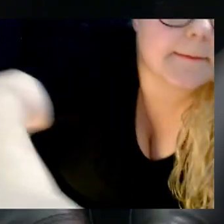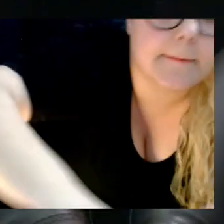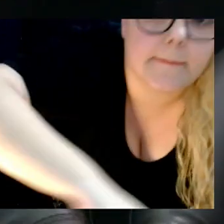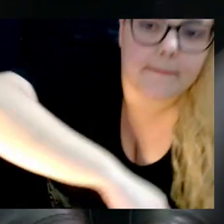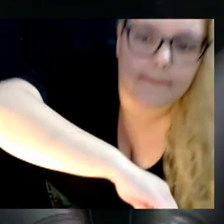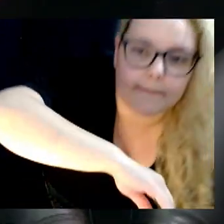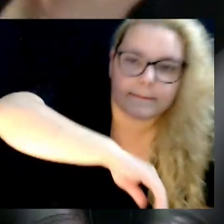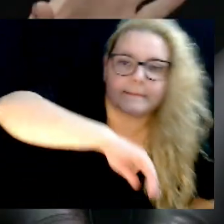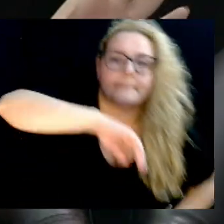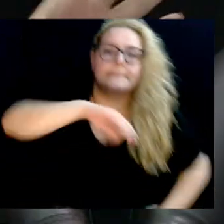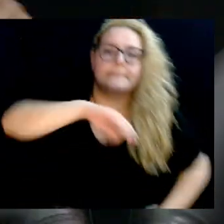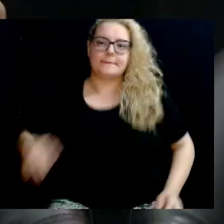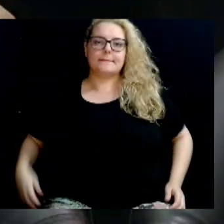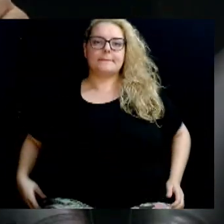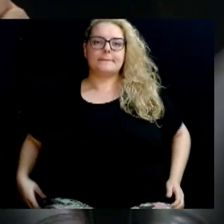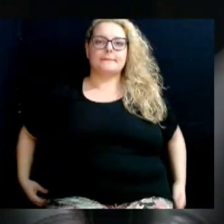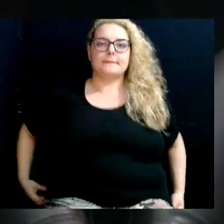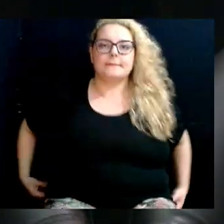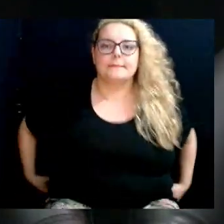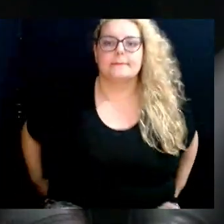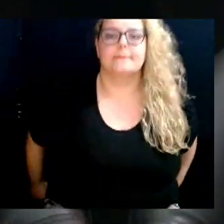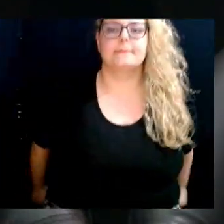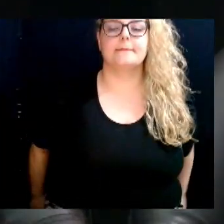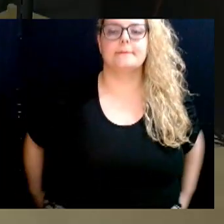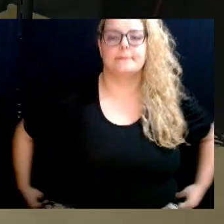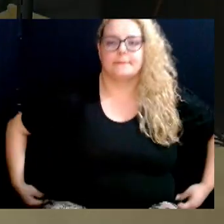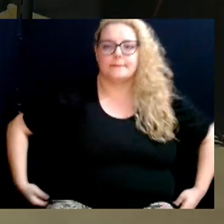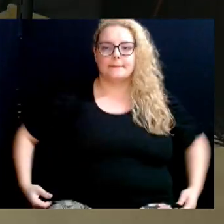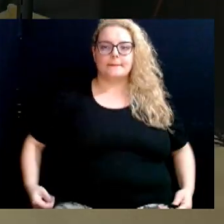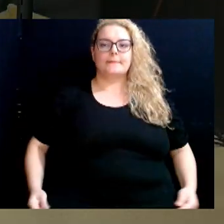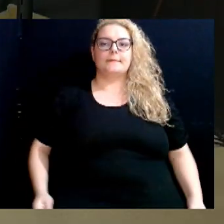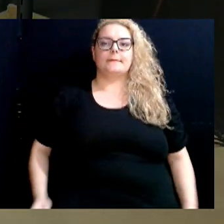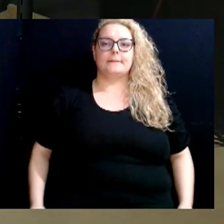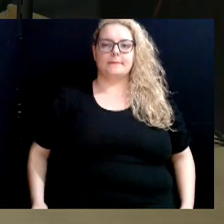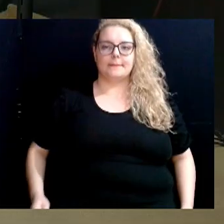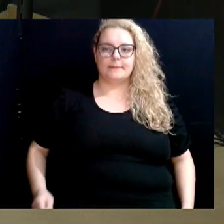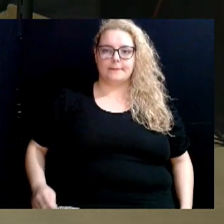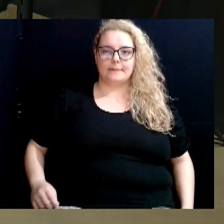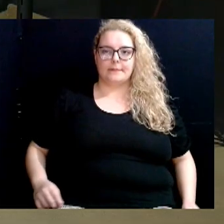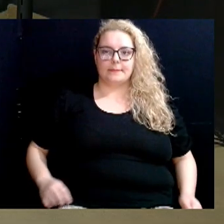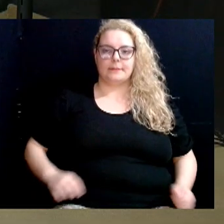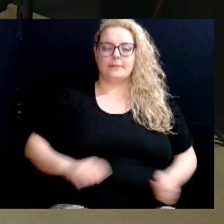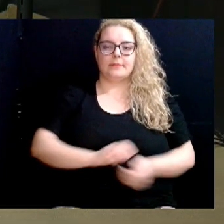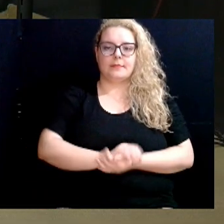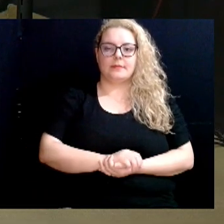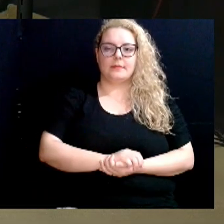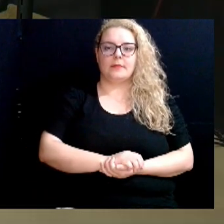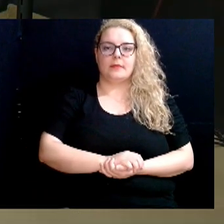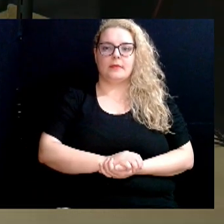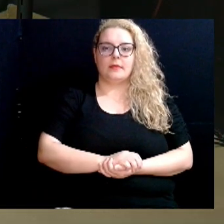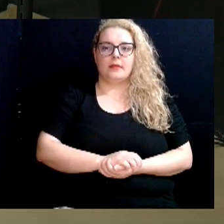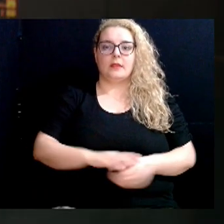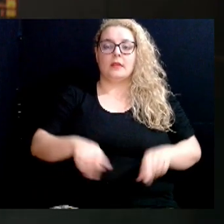passar por essa fase de amadurecimento, não envelhecimento. Mas por outro lado, Amanda, essa